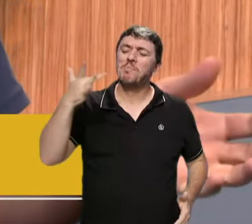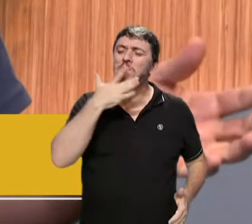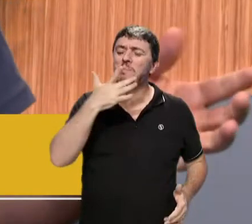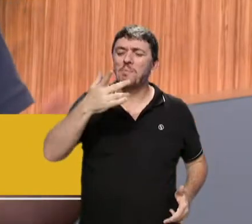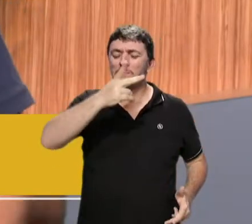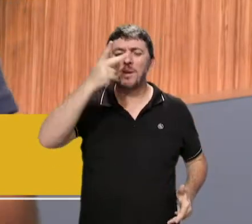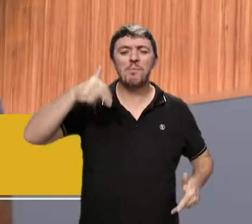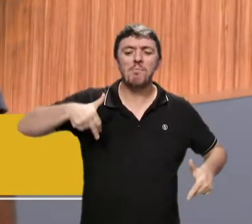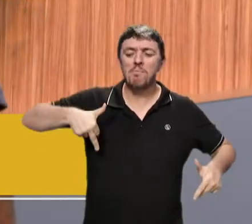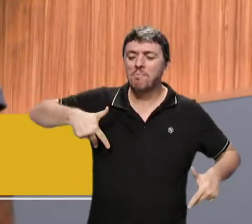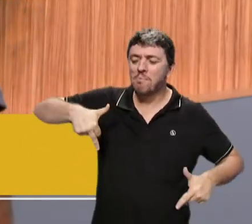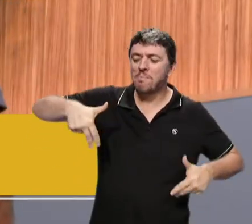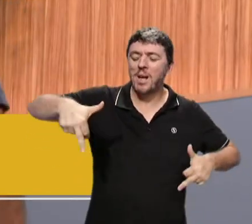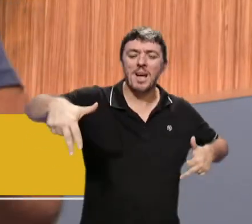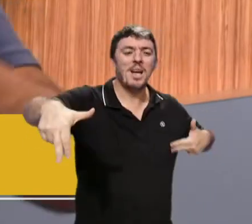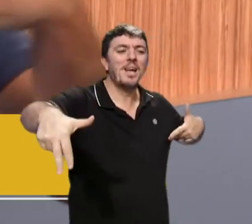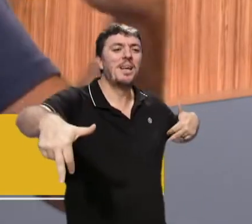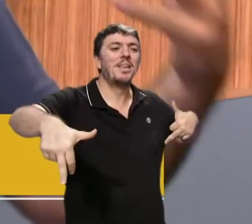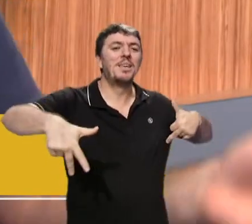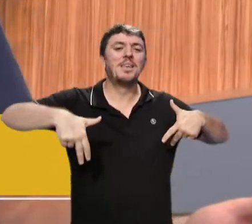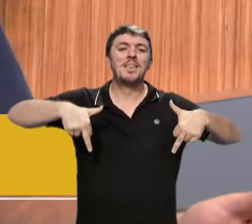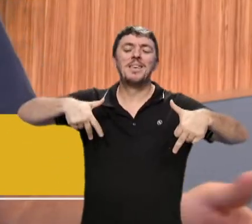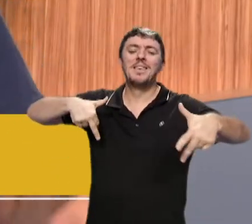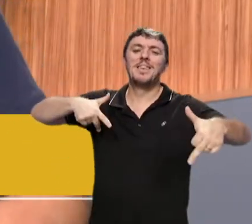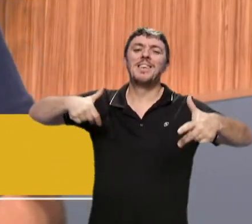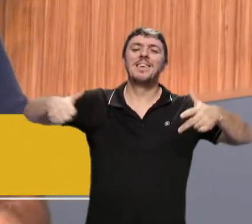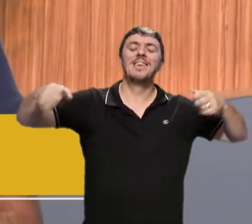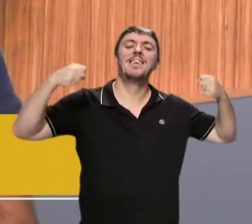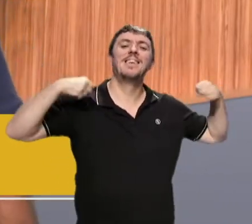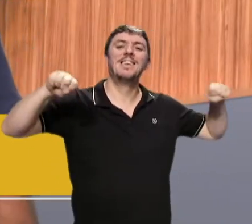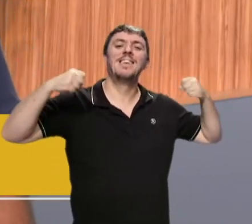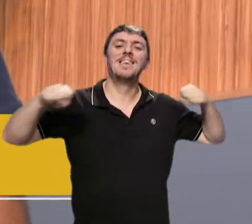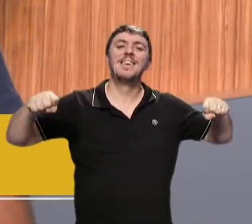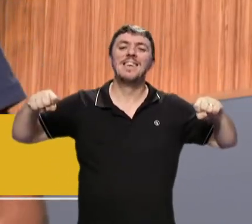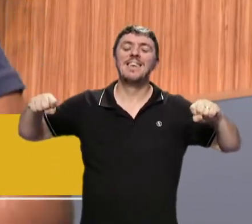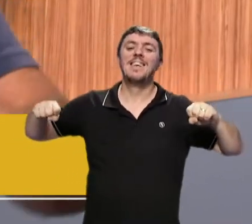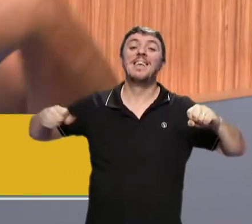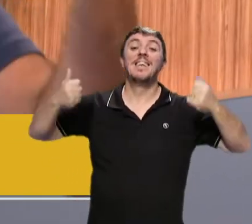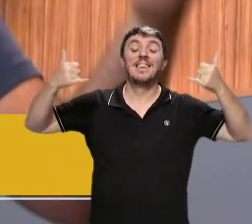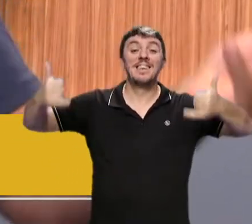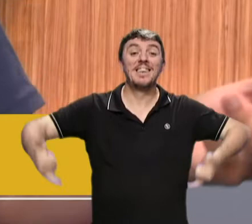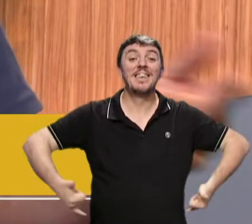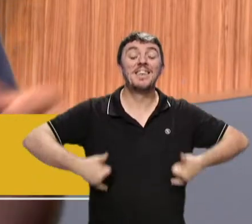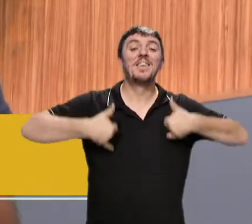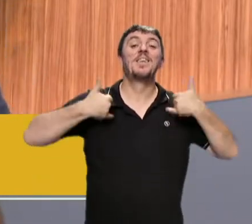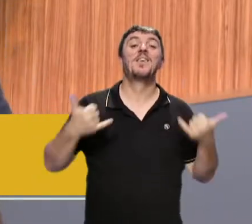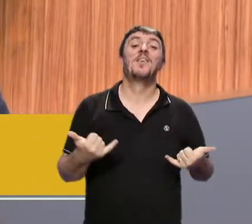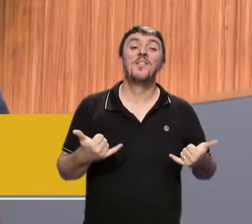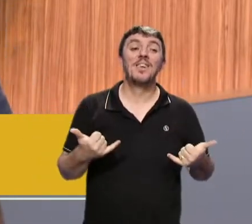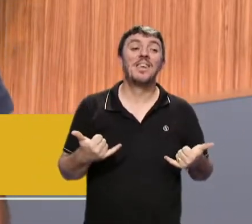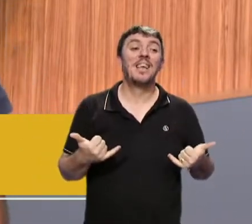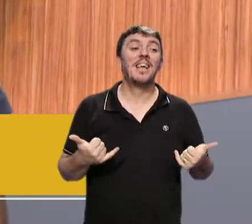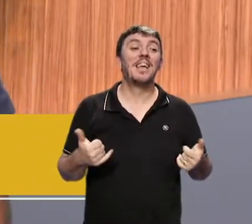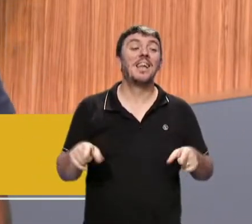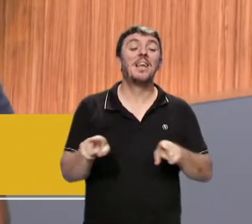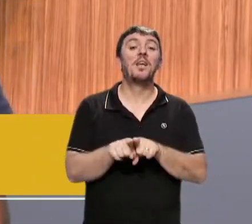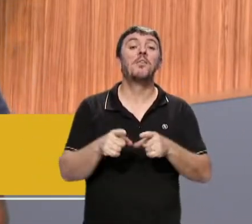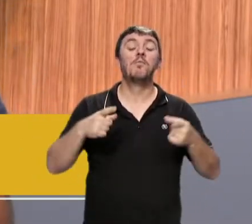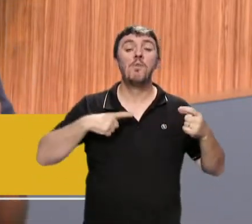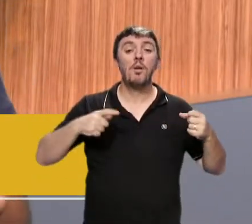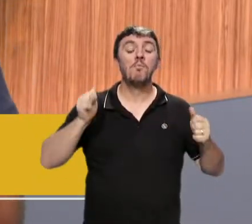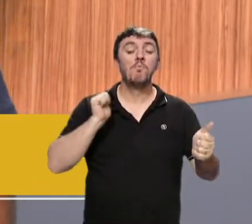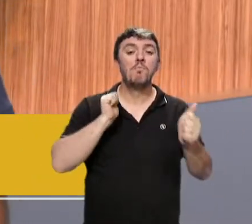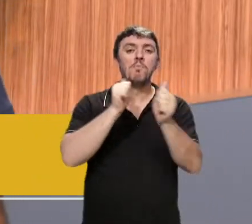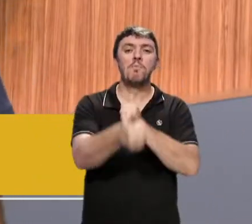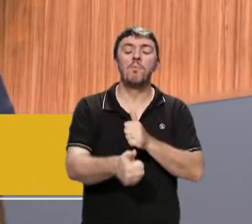de gente fazendo exercício, muita gente fazendo piquenique, comemorando aniversário, jogando nas quadras esportivas. E olha isso,